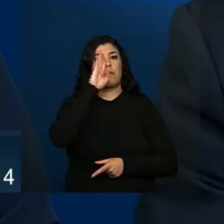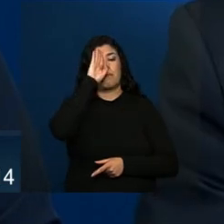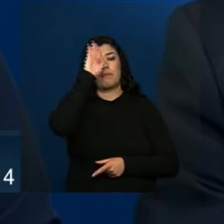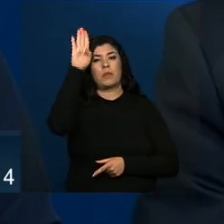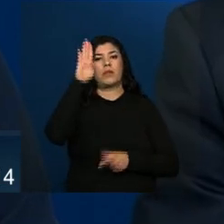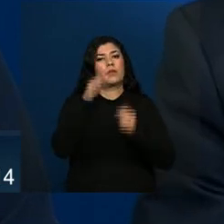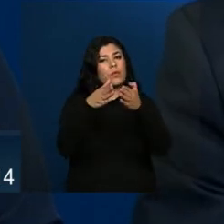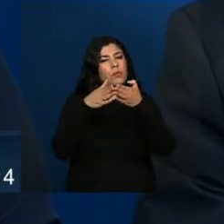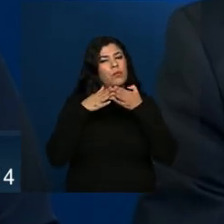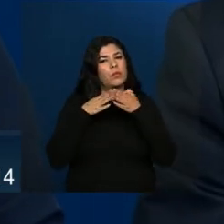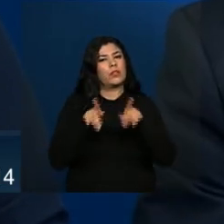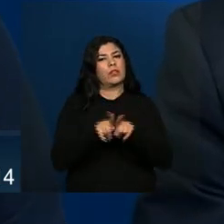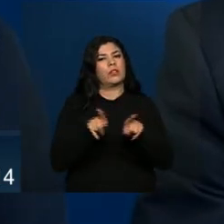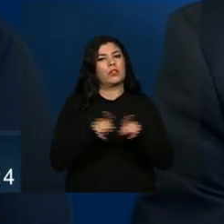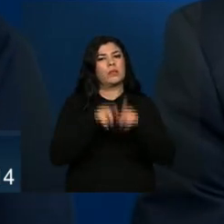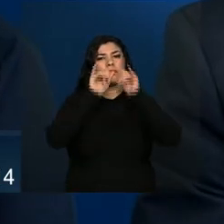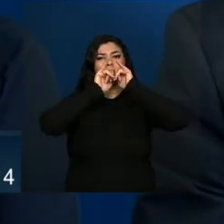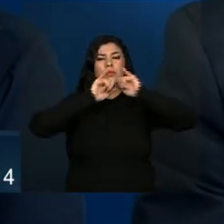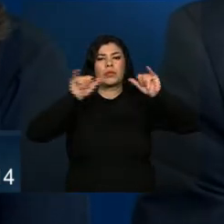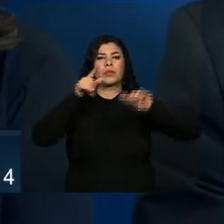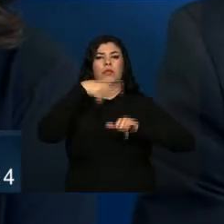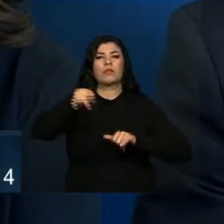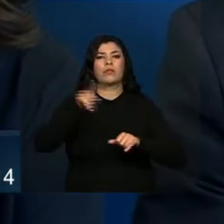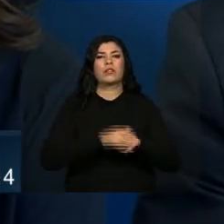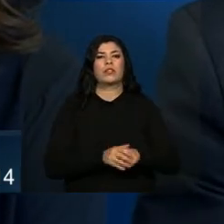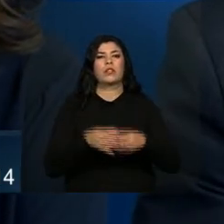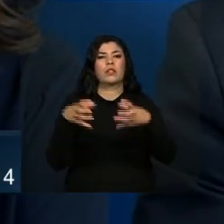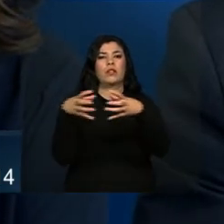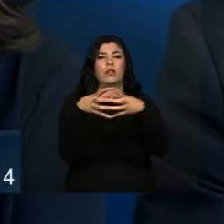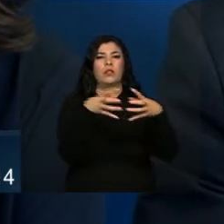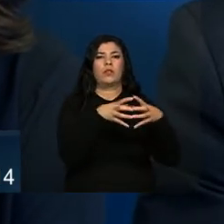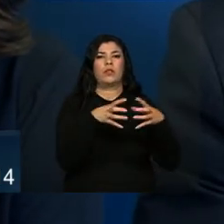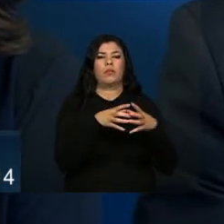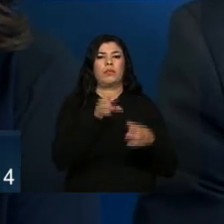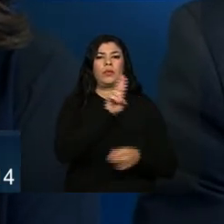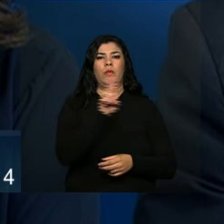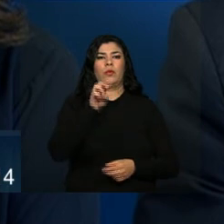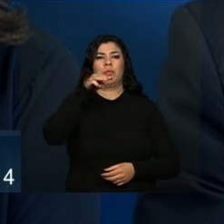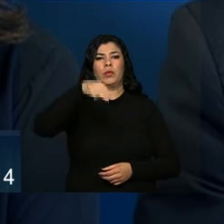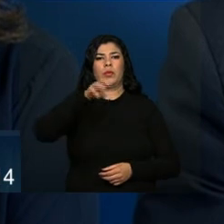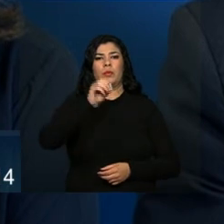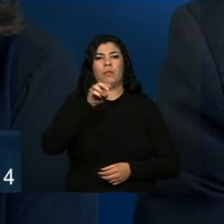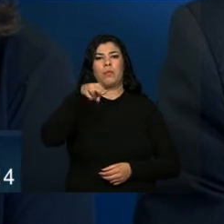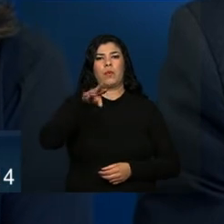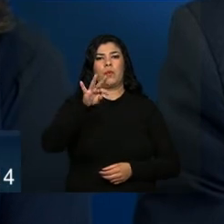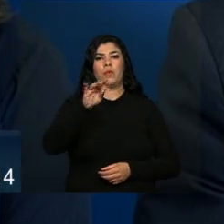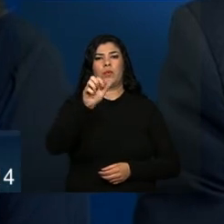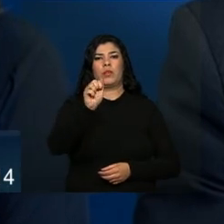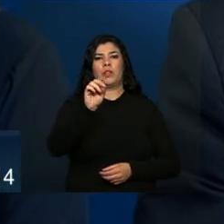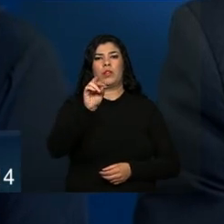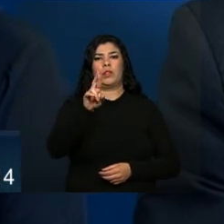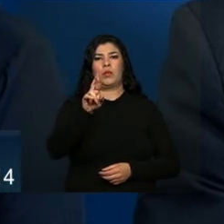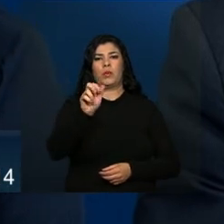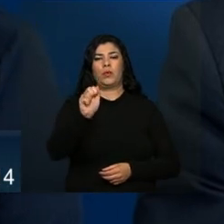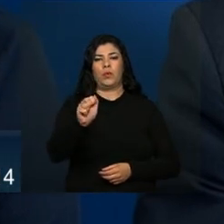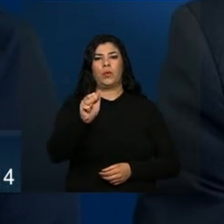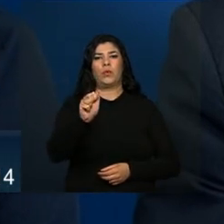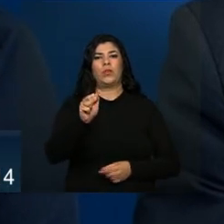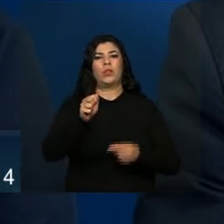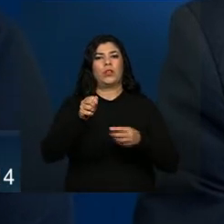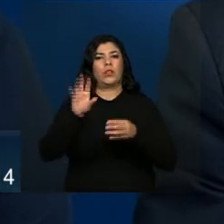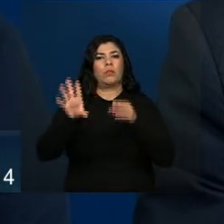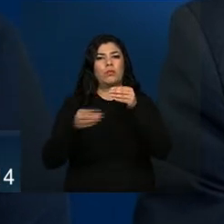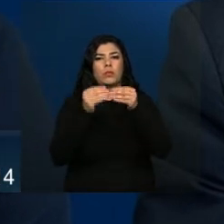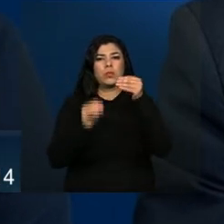vai um pedido público as montadoras né para que diminuam as